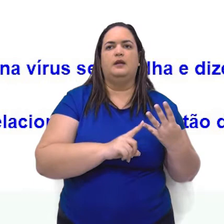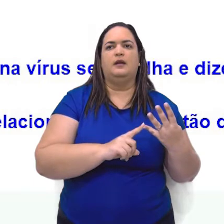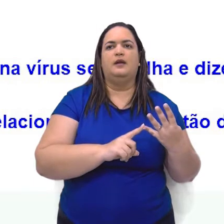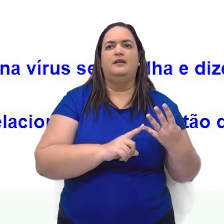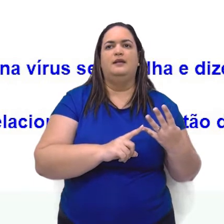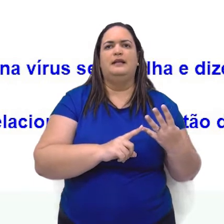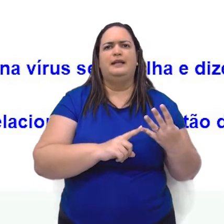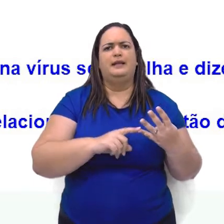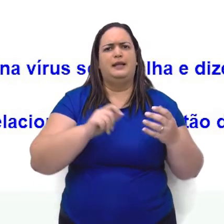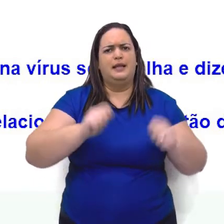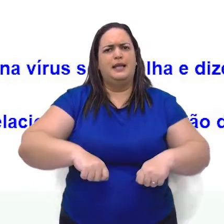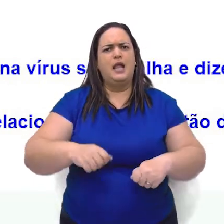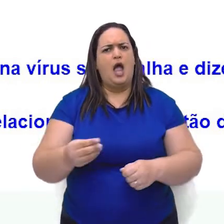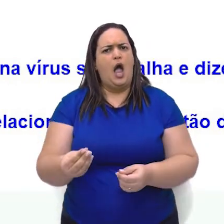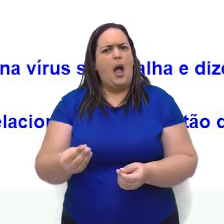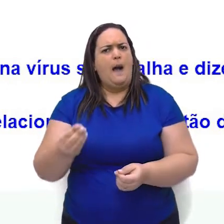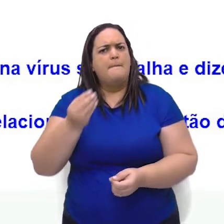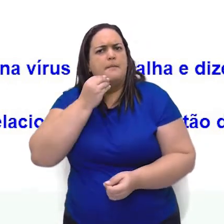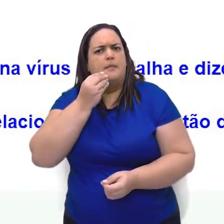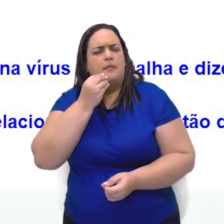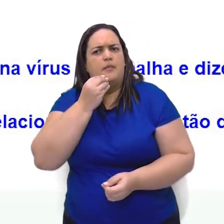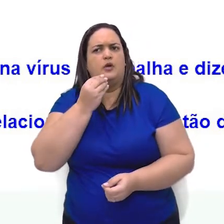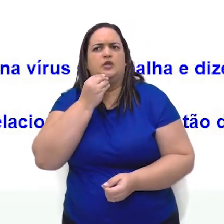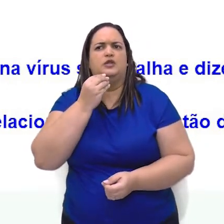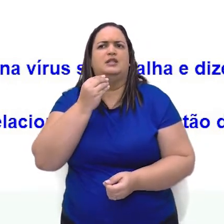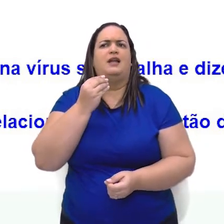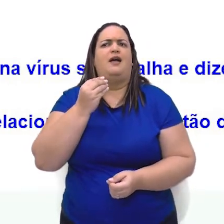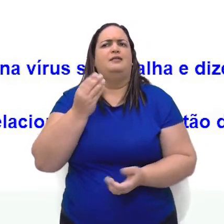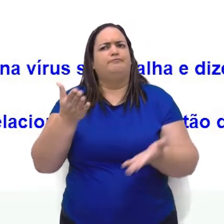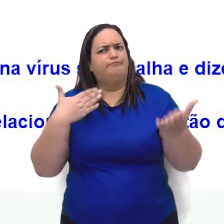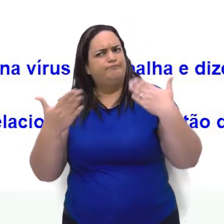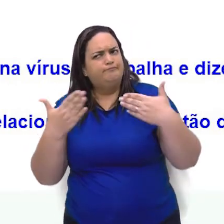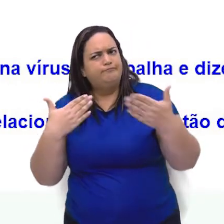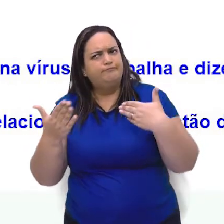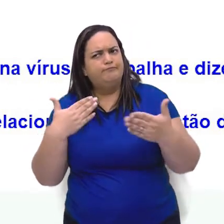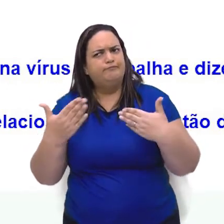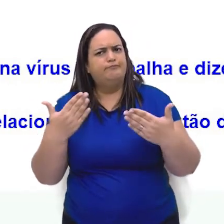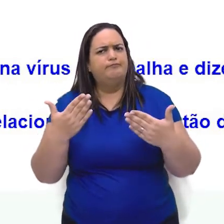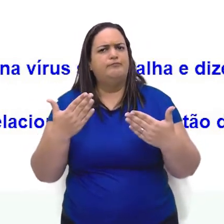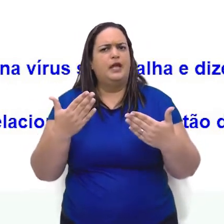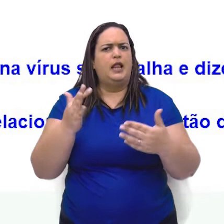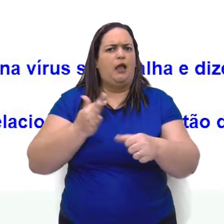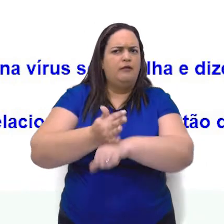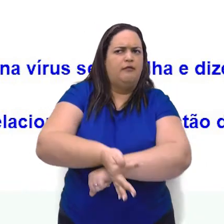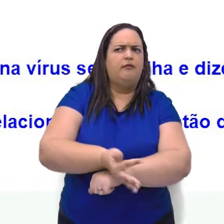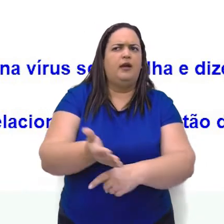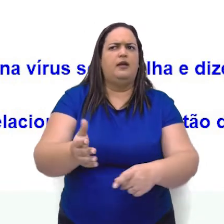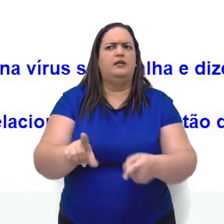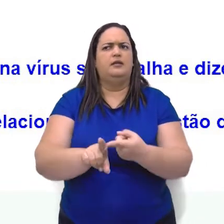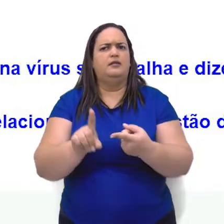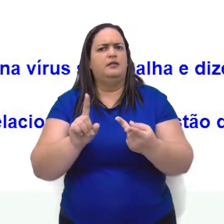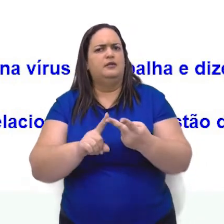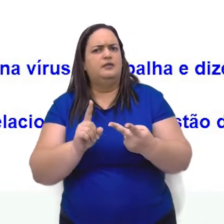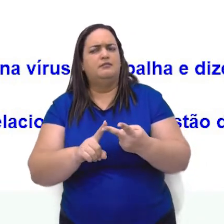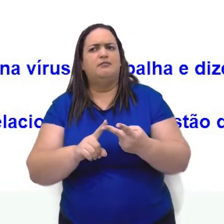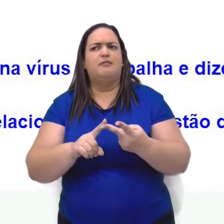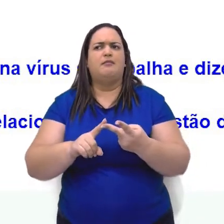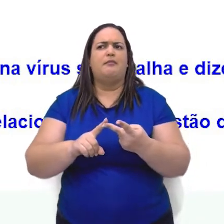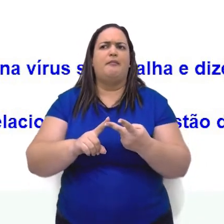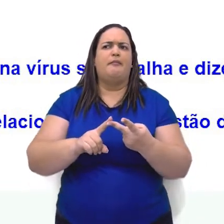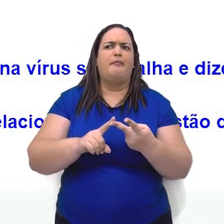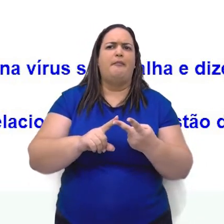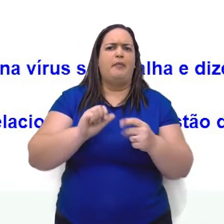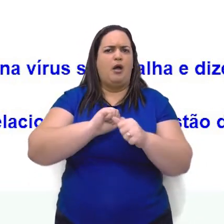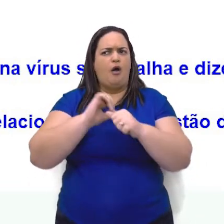né, vamos ter cuidado com essas fake news também, né, sobre a Covid-19 e relacionar com a